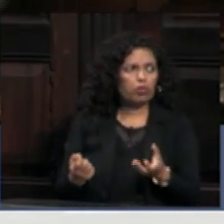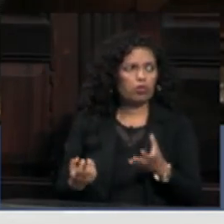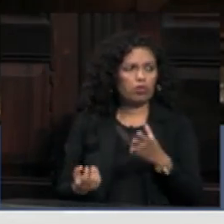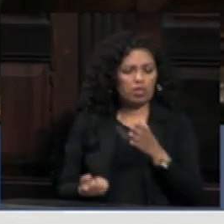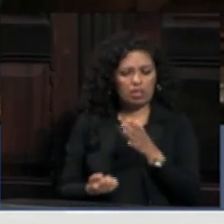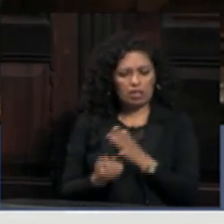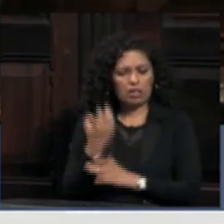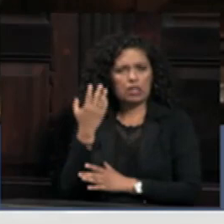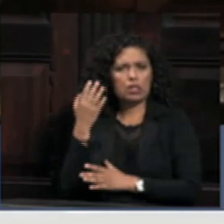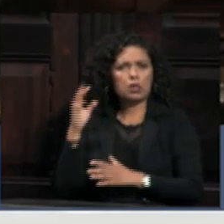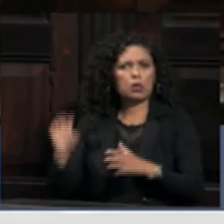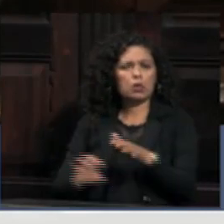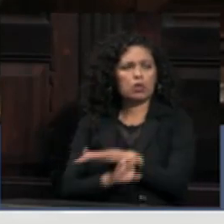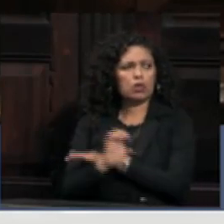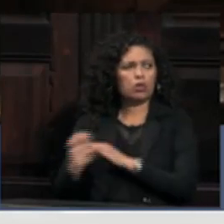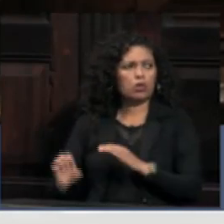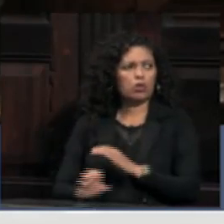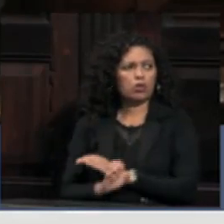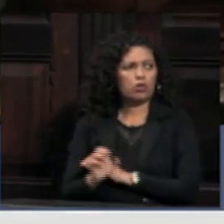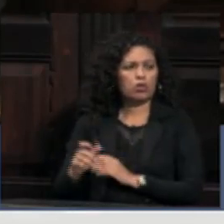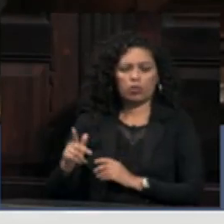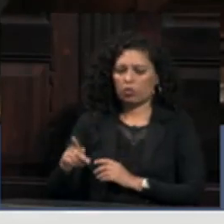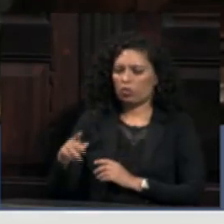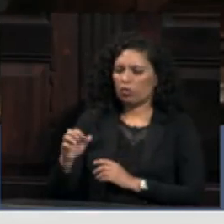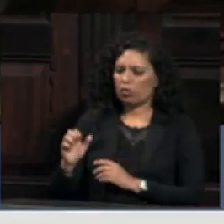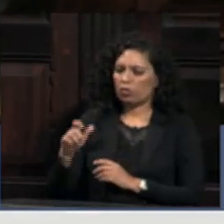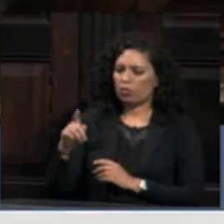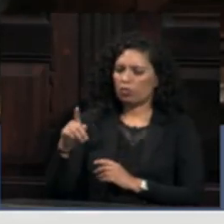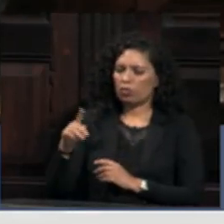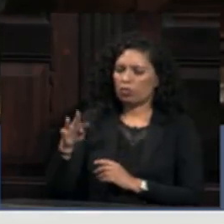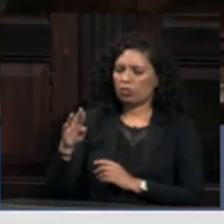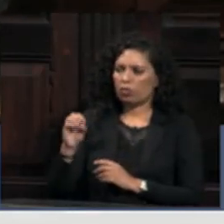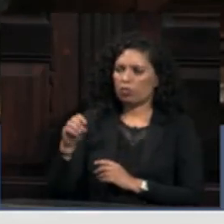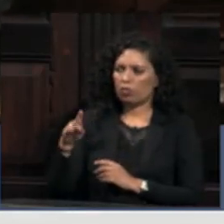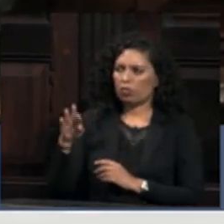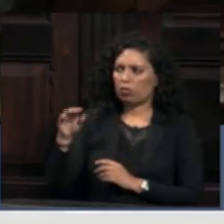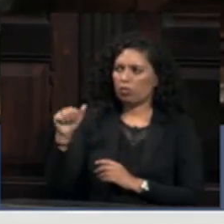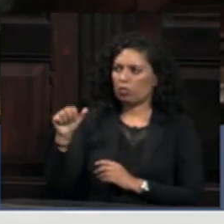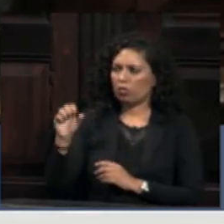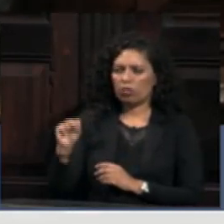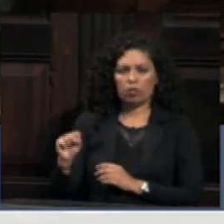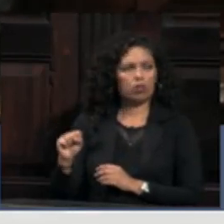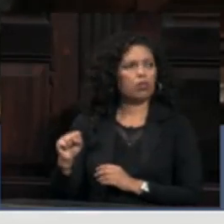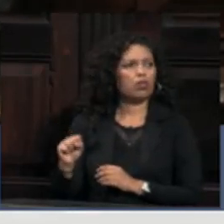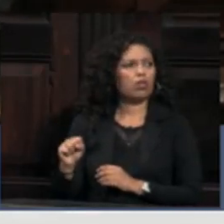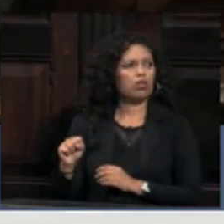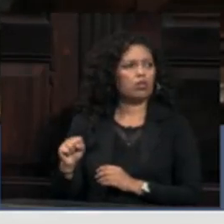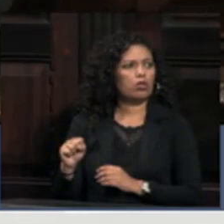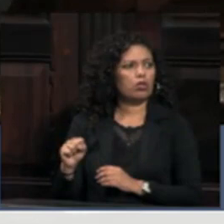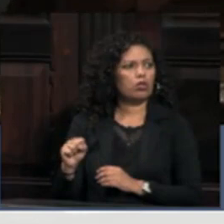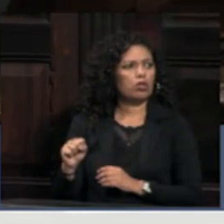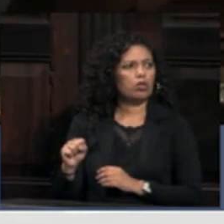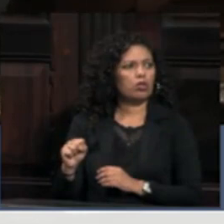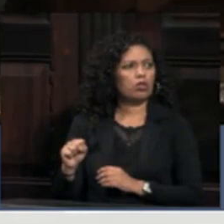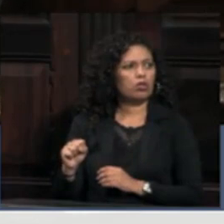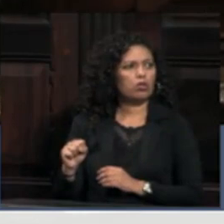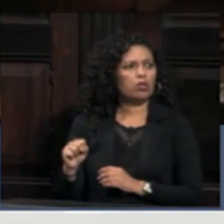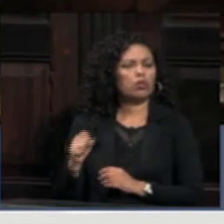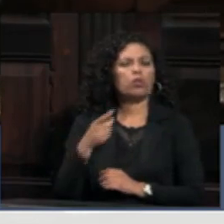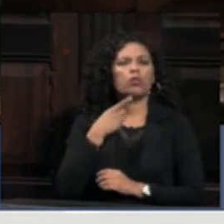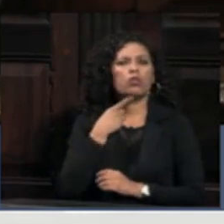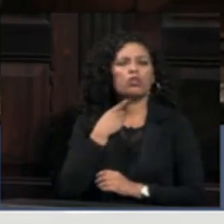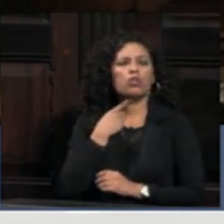da Petrobras. Mesmo em momentos mais dramáticos, a soberania nacional ficou